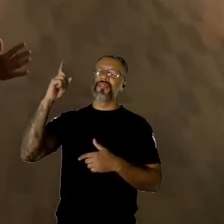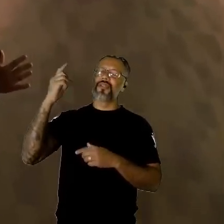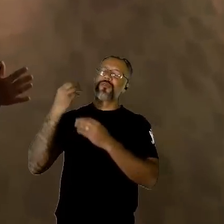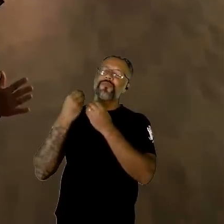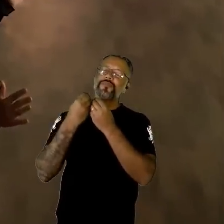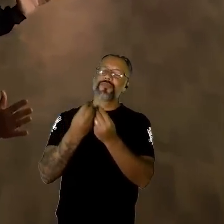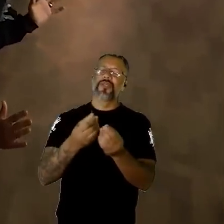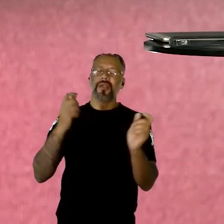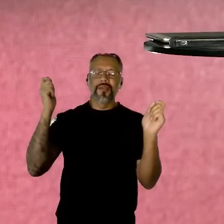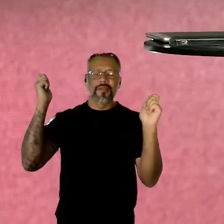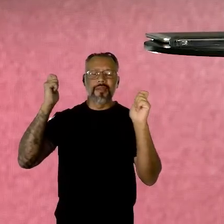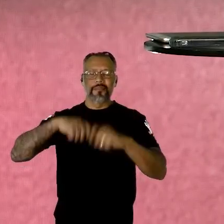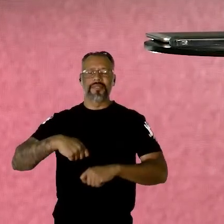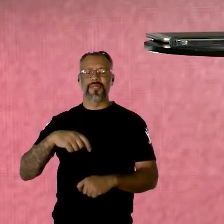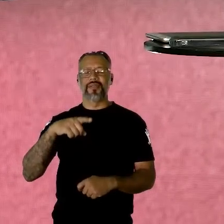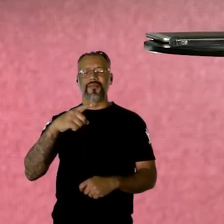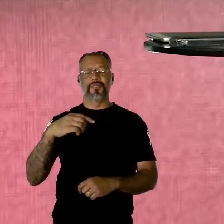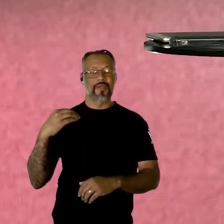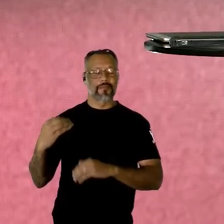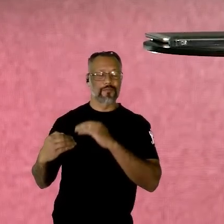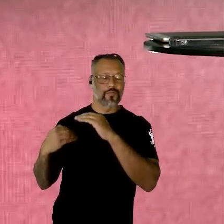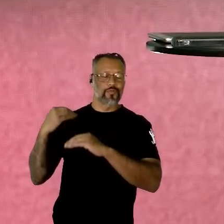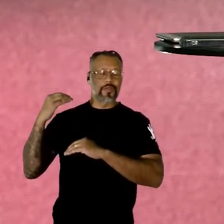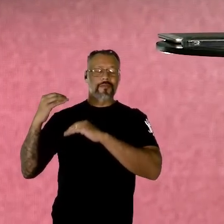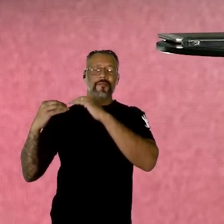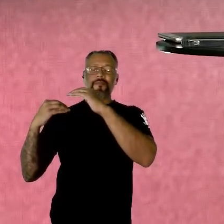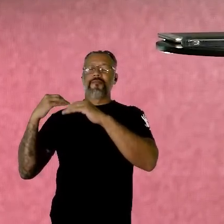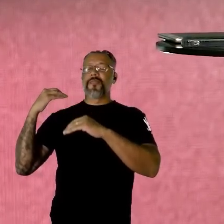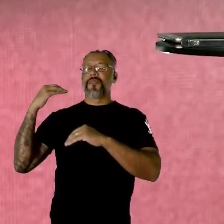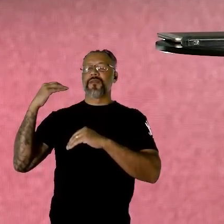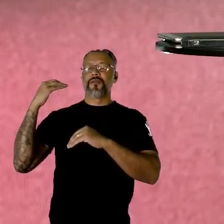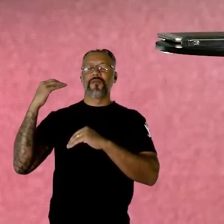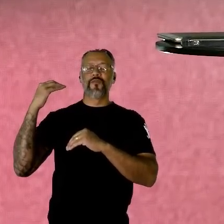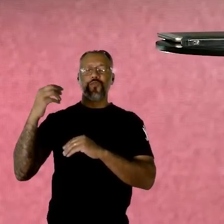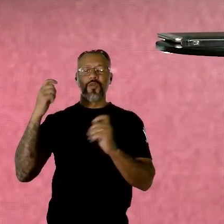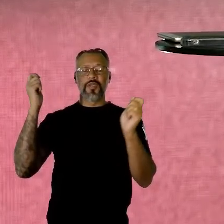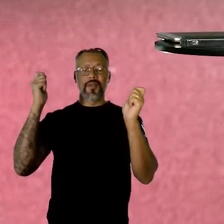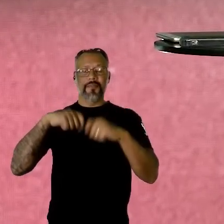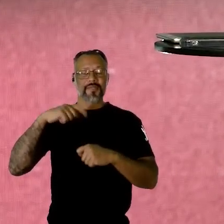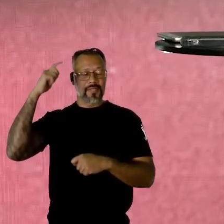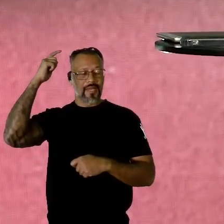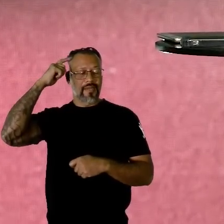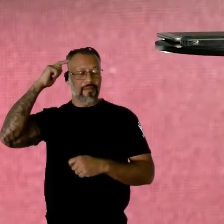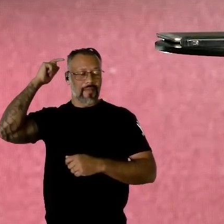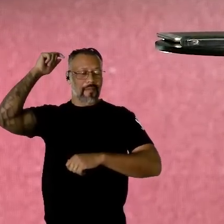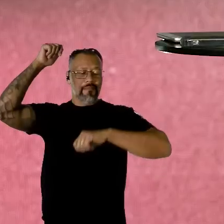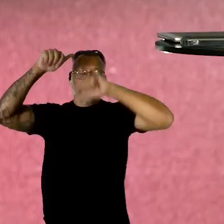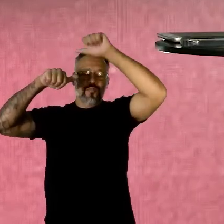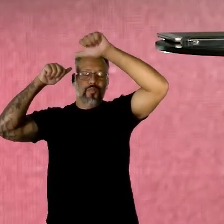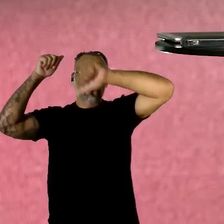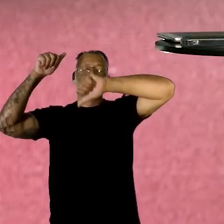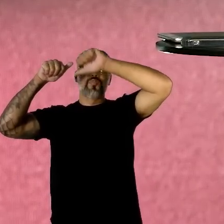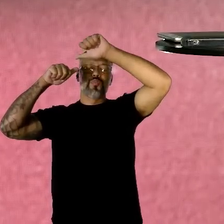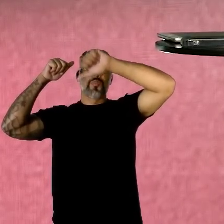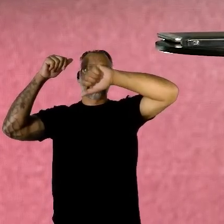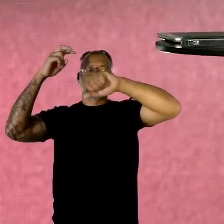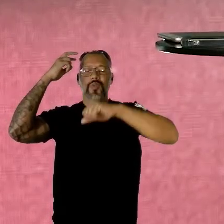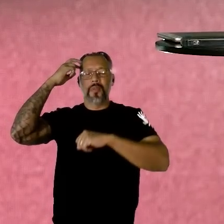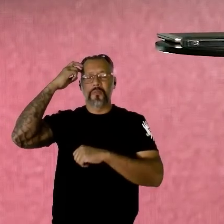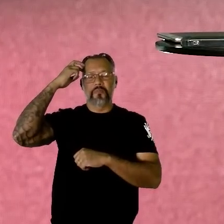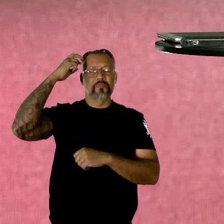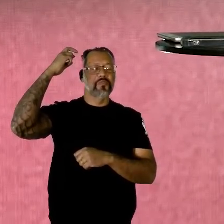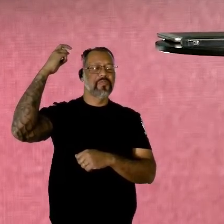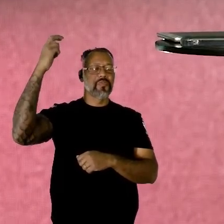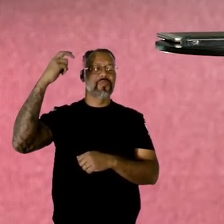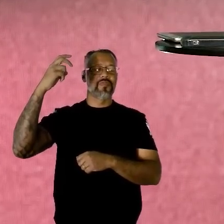ritmo a capacidade de acelerar o teu crescimento a capacidade de acelerar o teu raciocínio a inteligência pulsando aquilo que